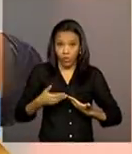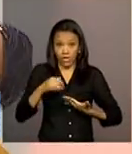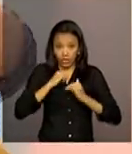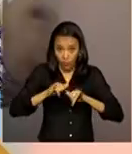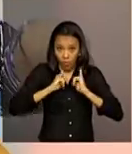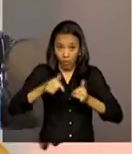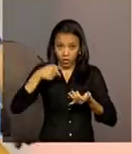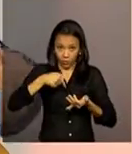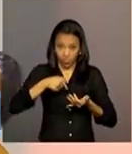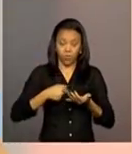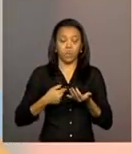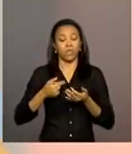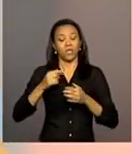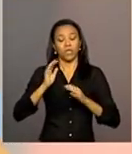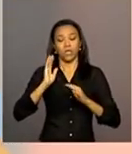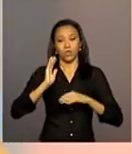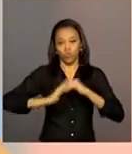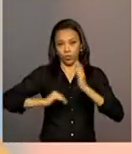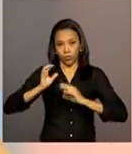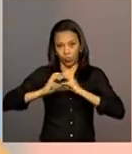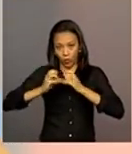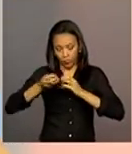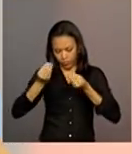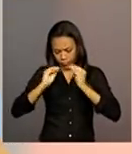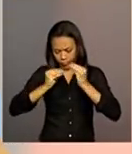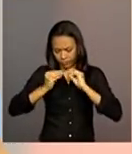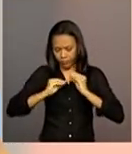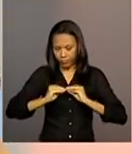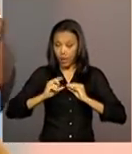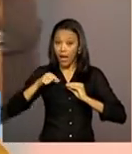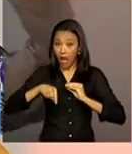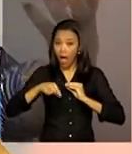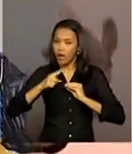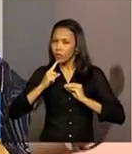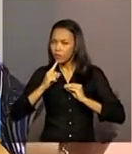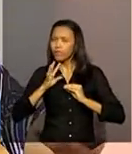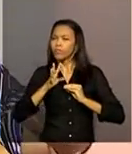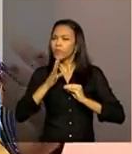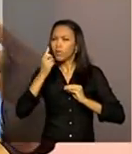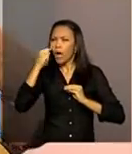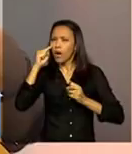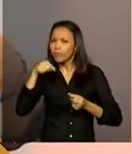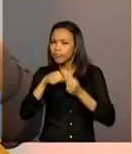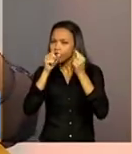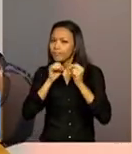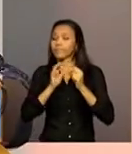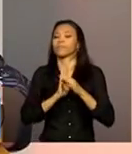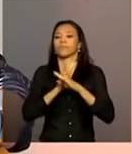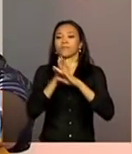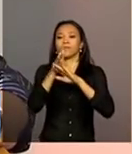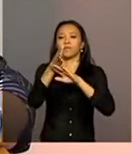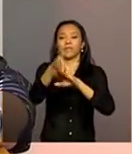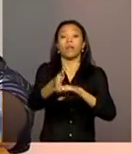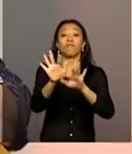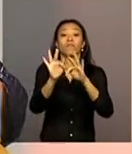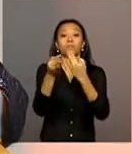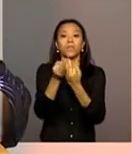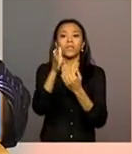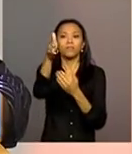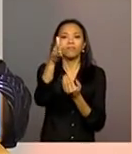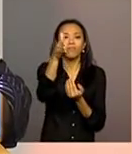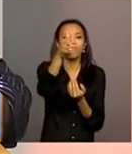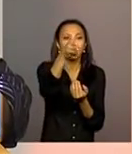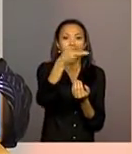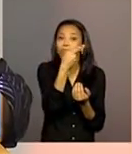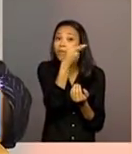Crash planejou ela vai fazer a busca da daquele conjunto de pessoas daquele conjunto de famílias que